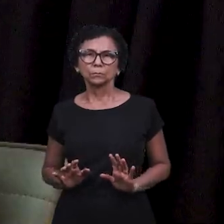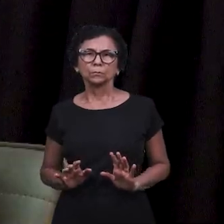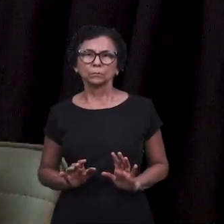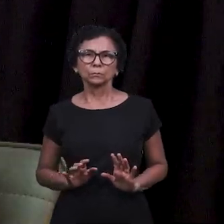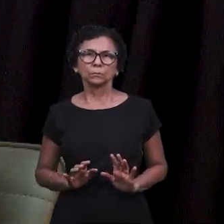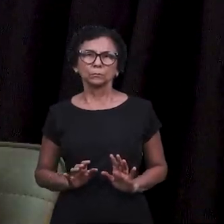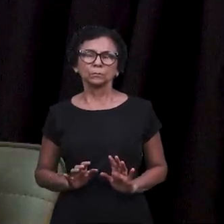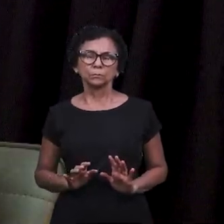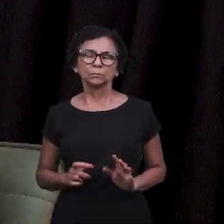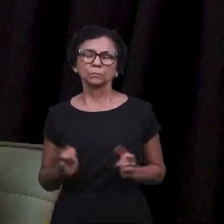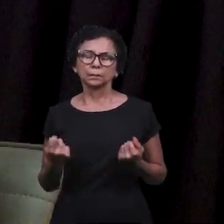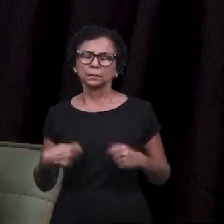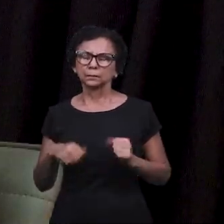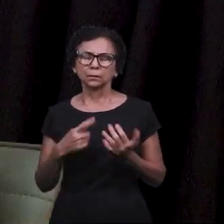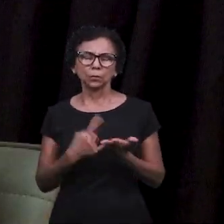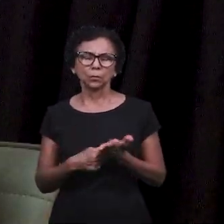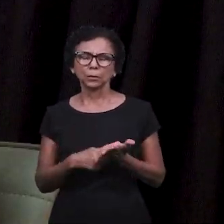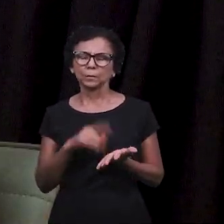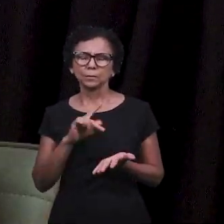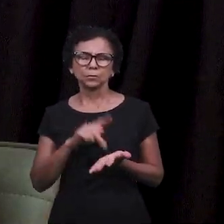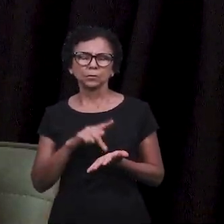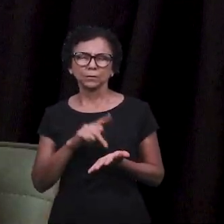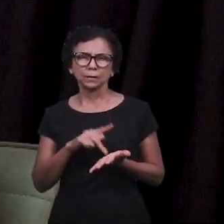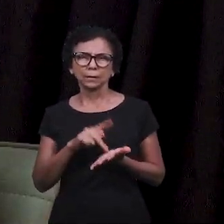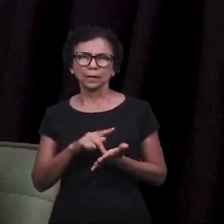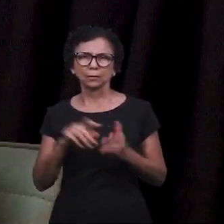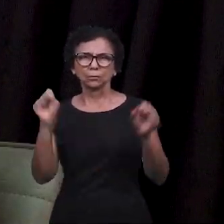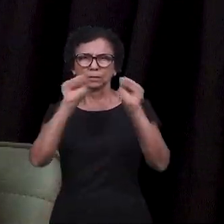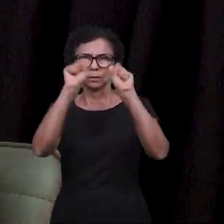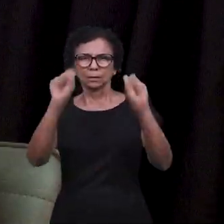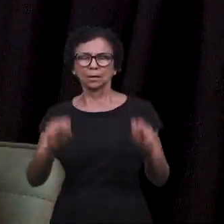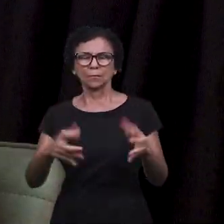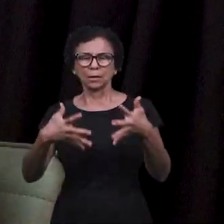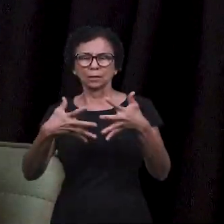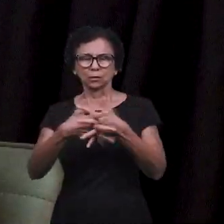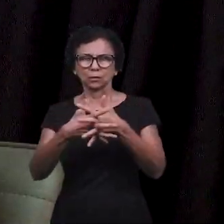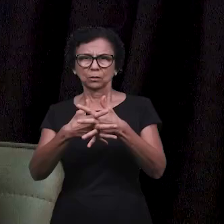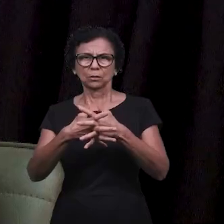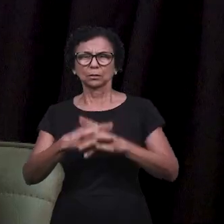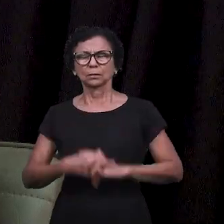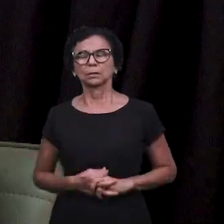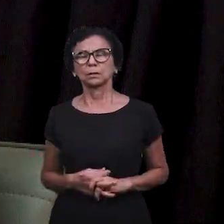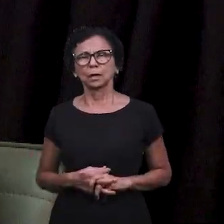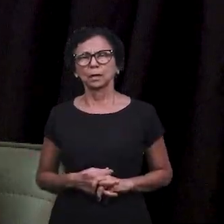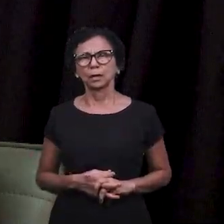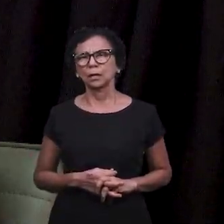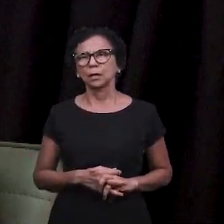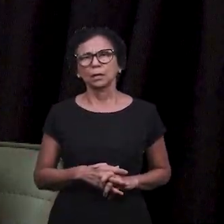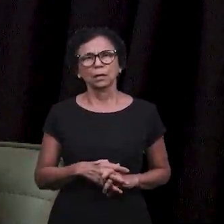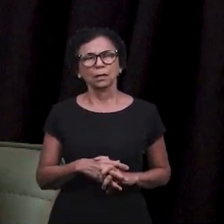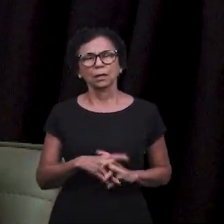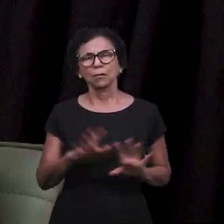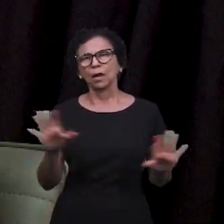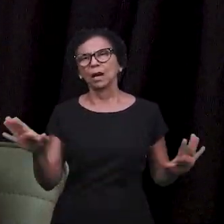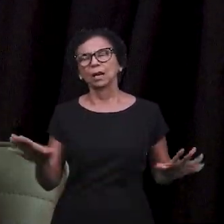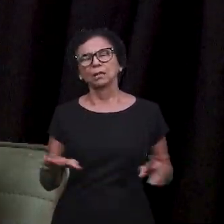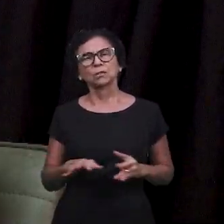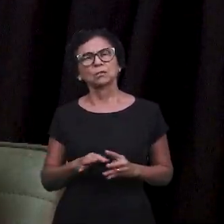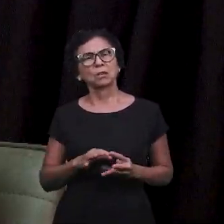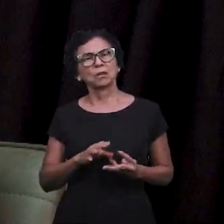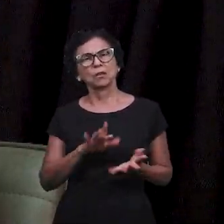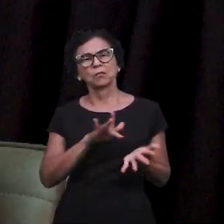Realmente esteja comprometido com esse programa de integridade. Não faça algo apenas para mostrar que a sua empresa tem um programa